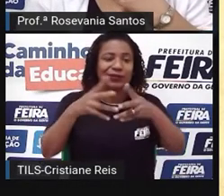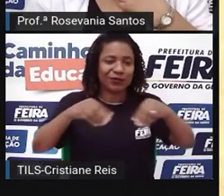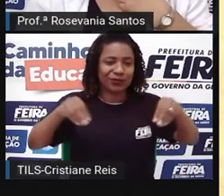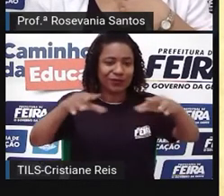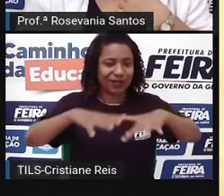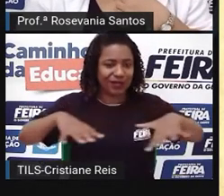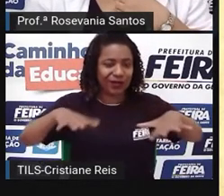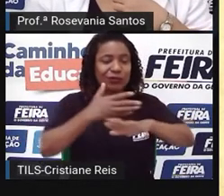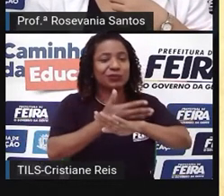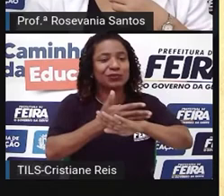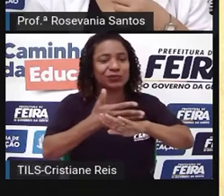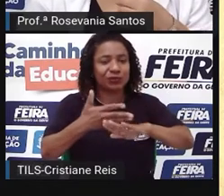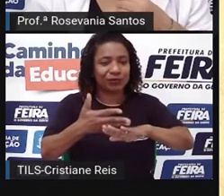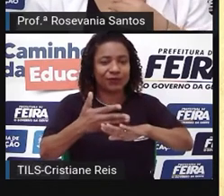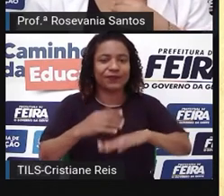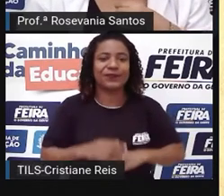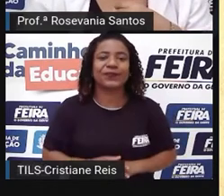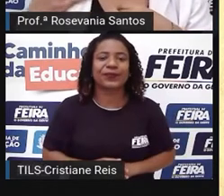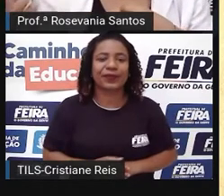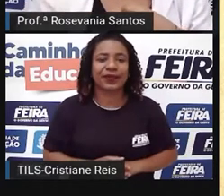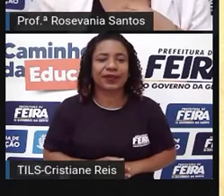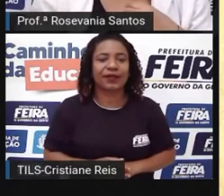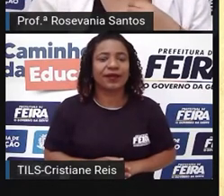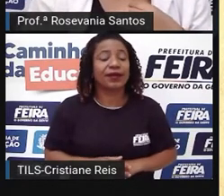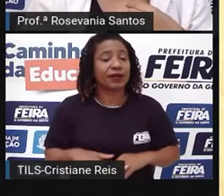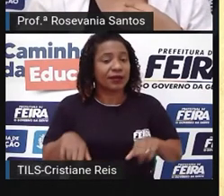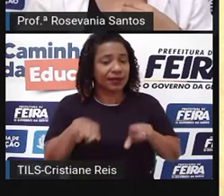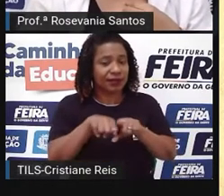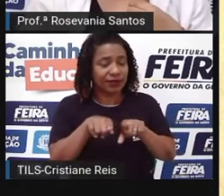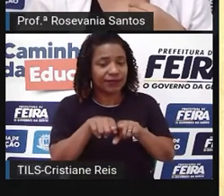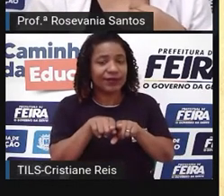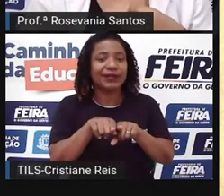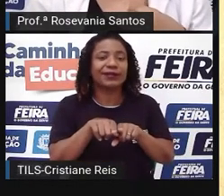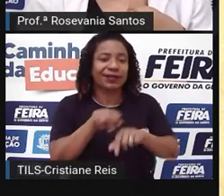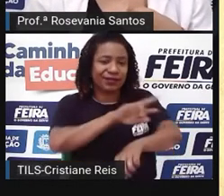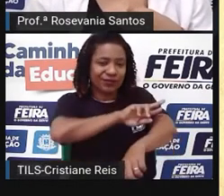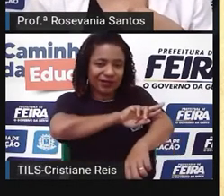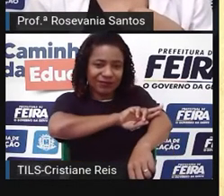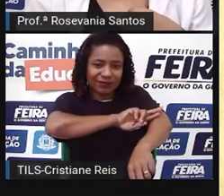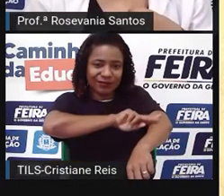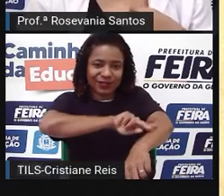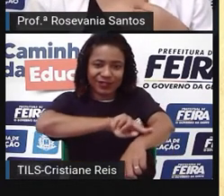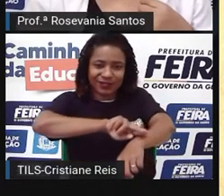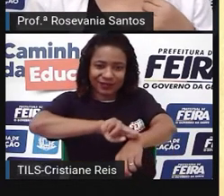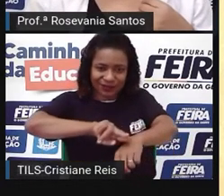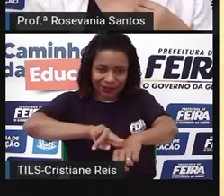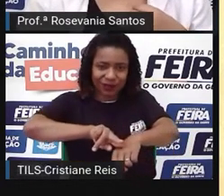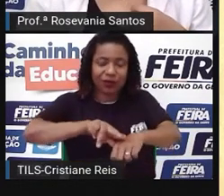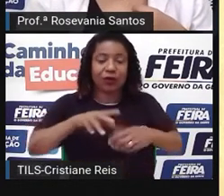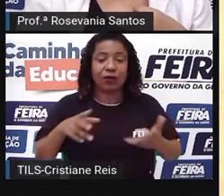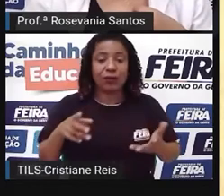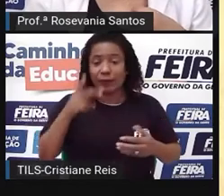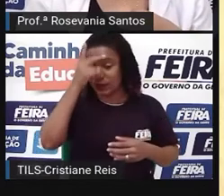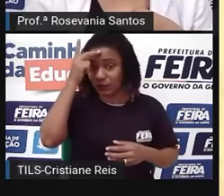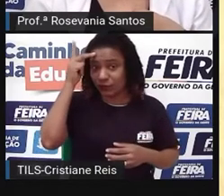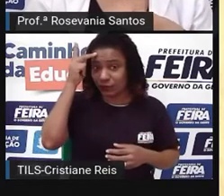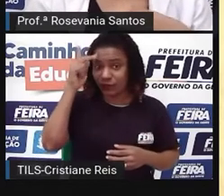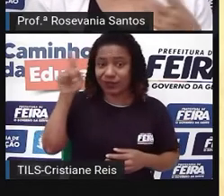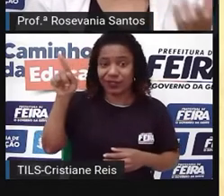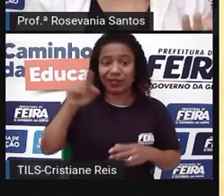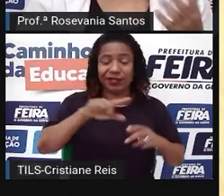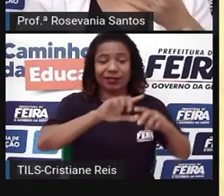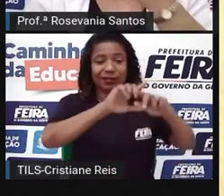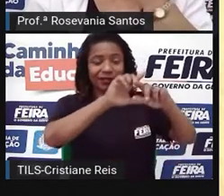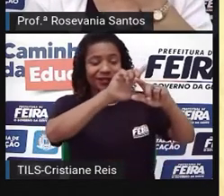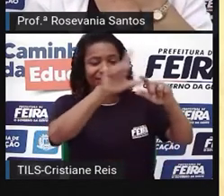ainda brancos, né, de origem europeia, que, como eu falei, né, a miscigenação, principalmente na África do Sul,